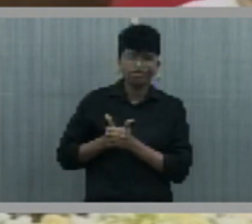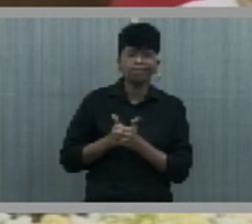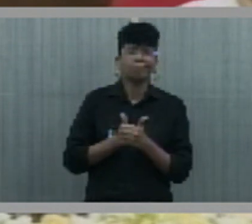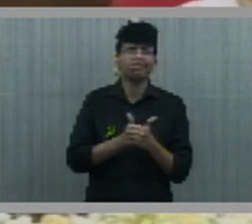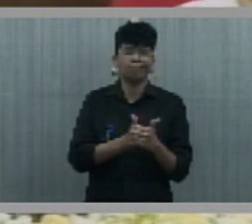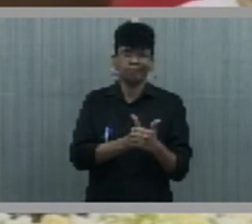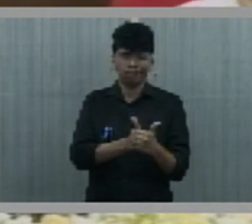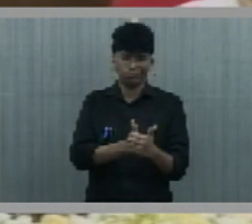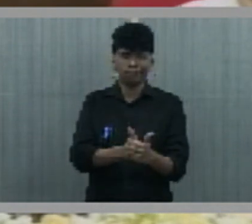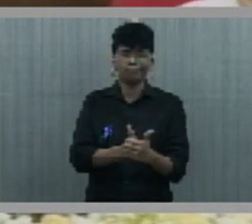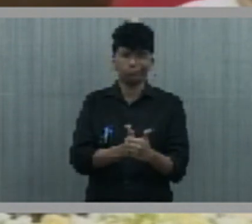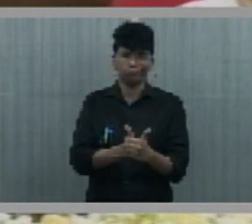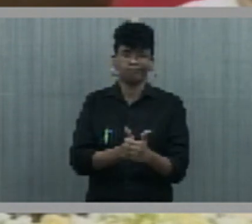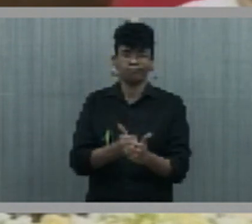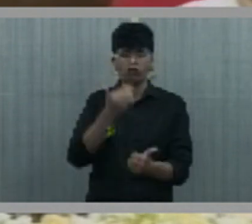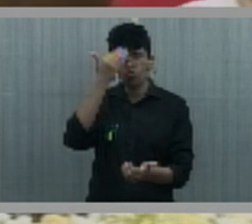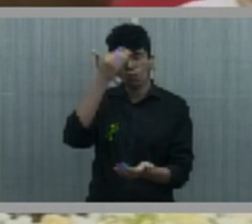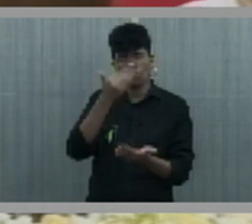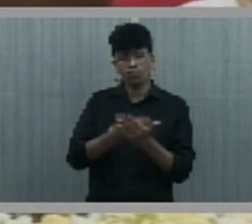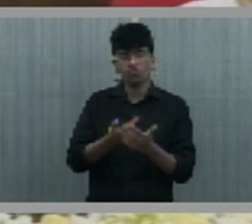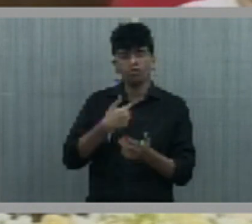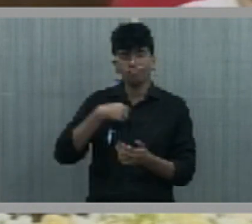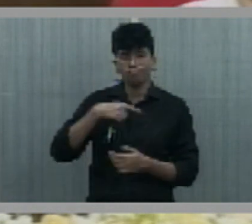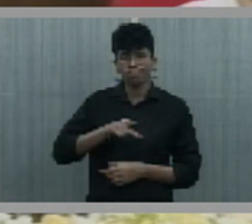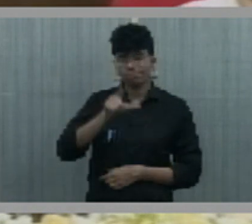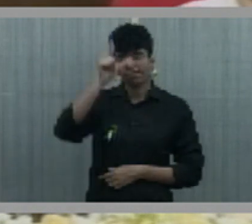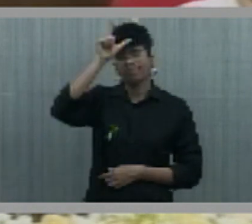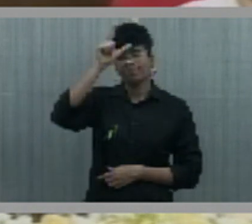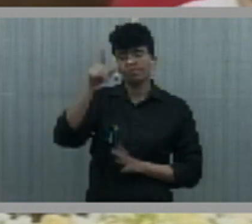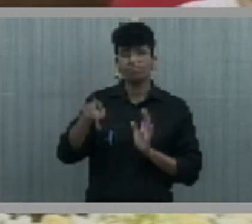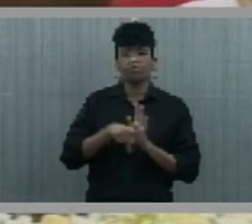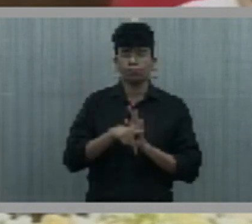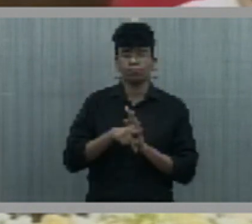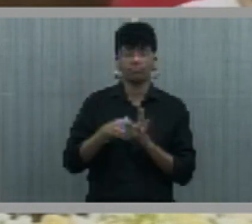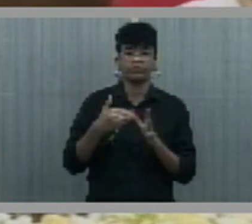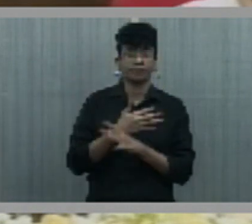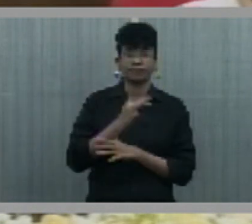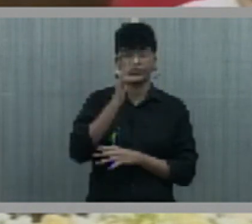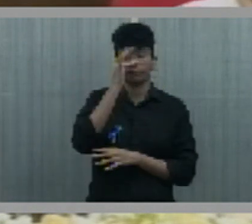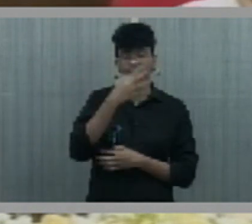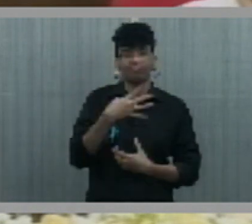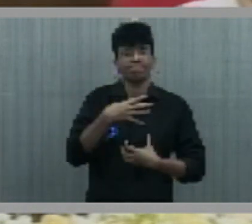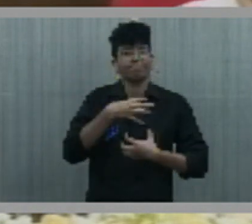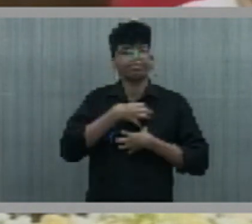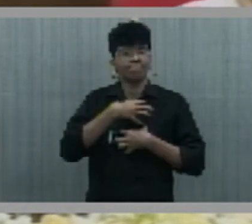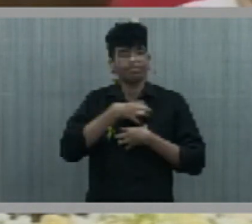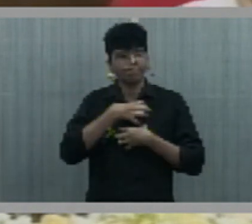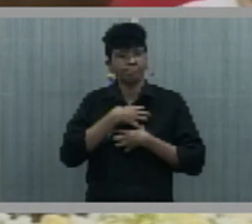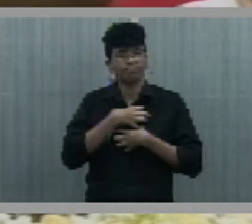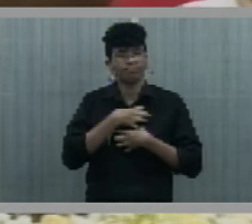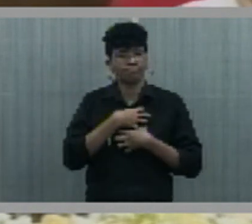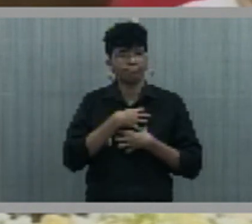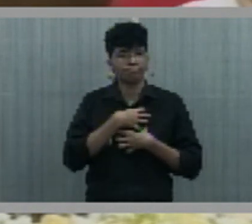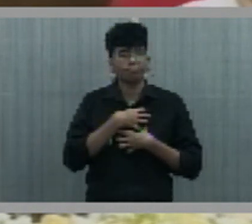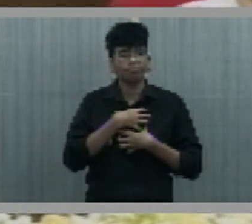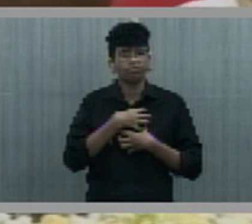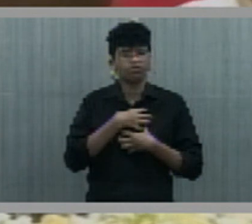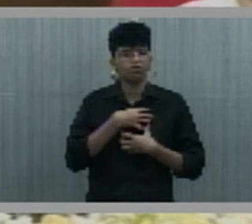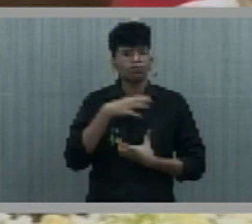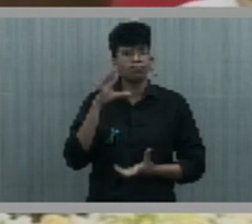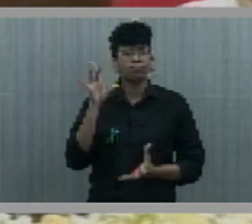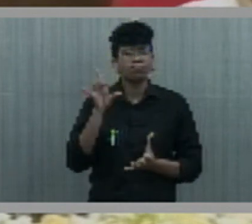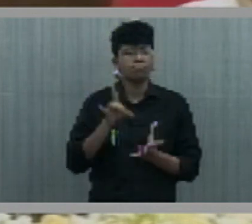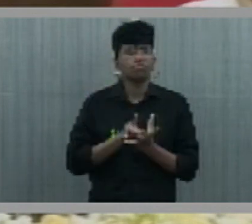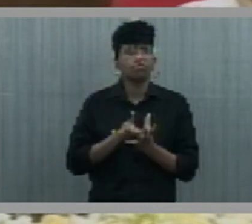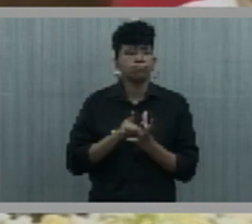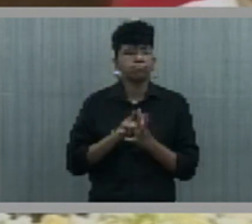Deus confiou a mim como bispo de Floriano, e sentir-me real e intimamente ligado